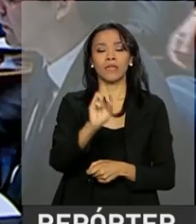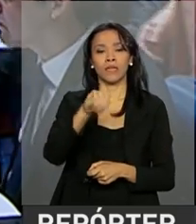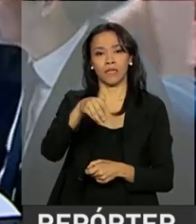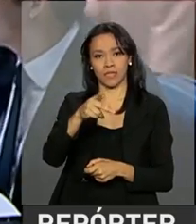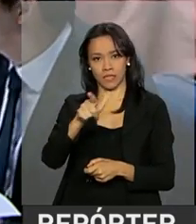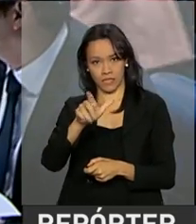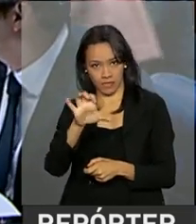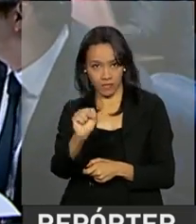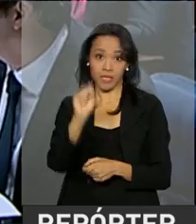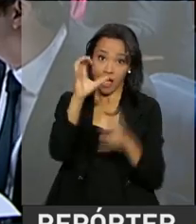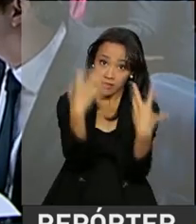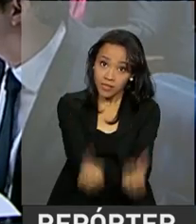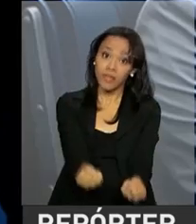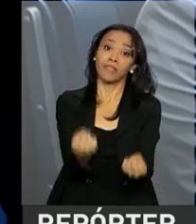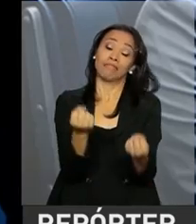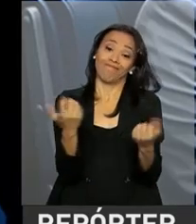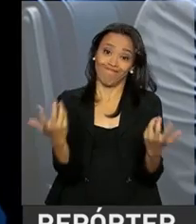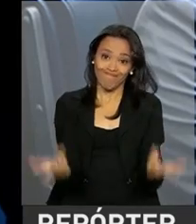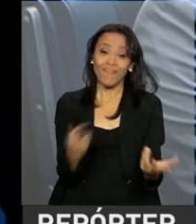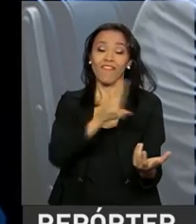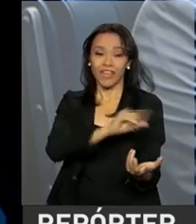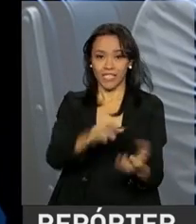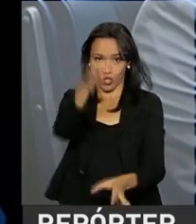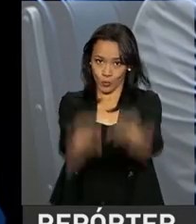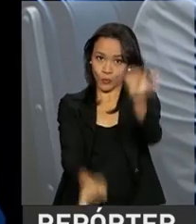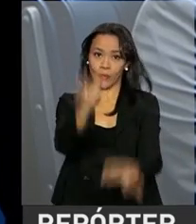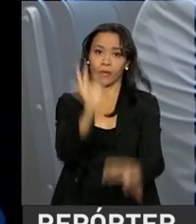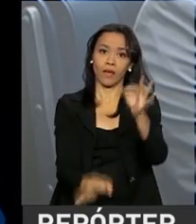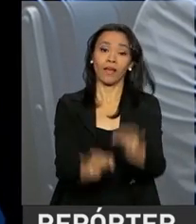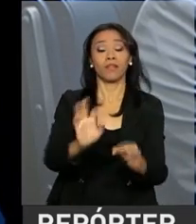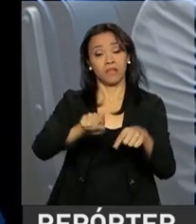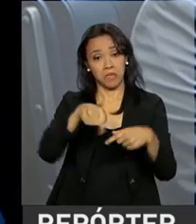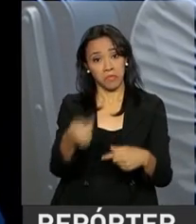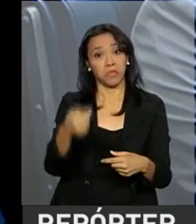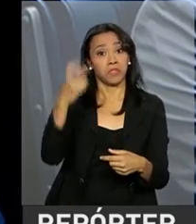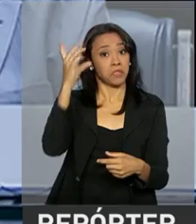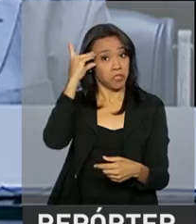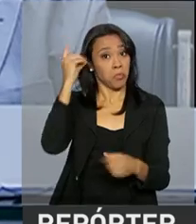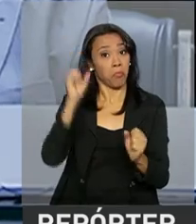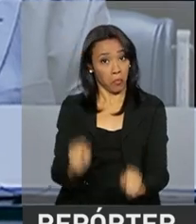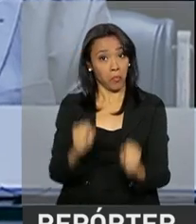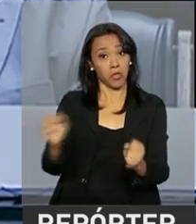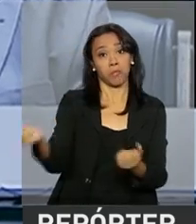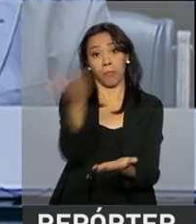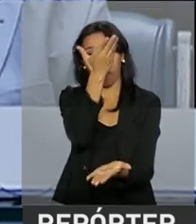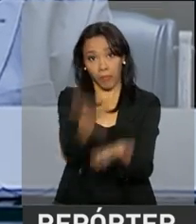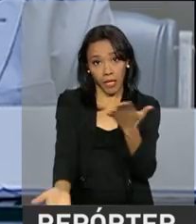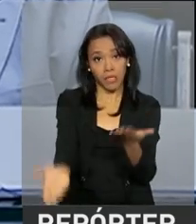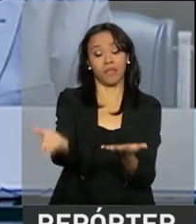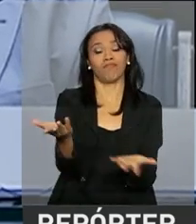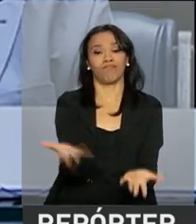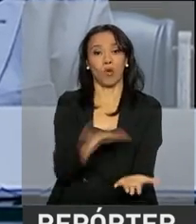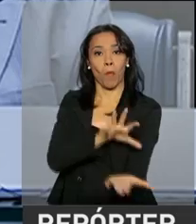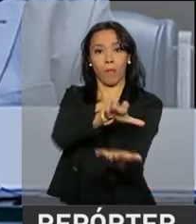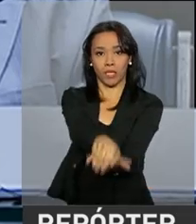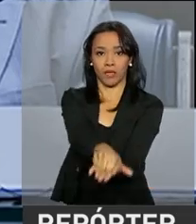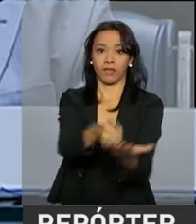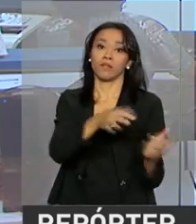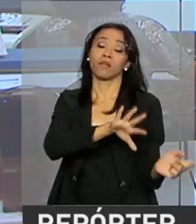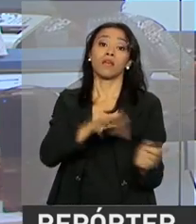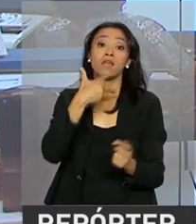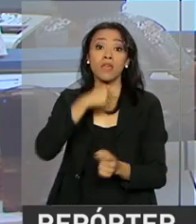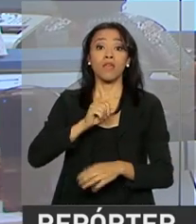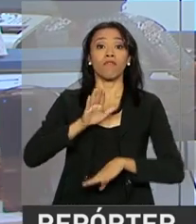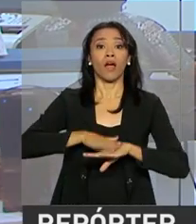comissão especial, Dilma será julgada e pode perder definitivamente o mandato. A sessão está sendo comandada pelo presidente